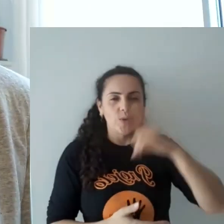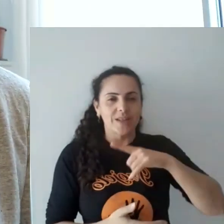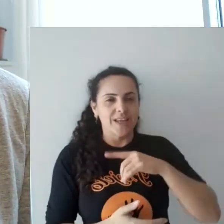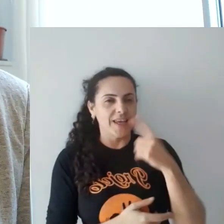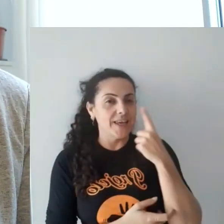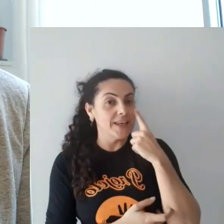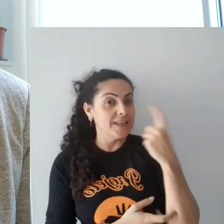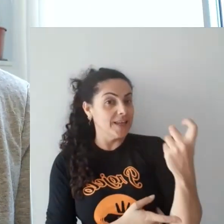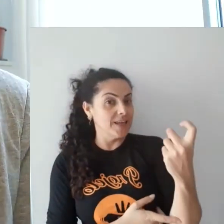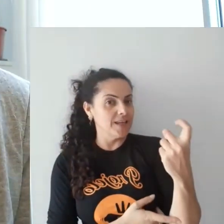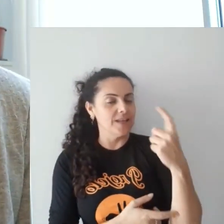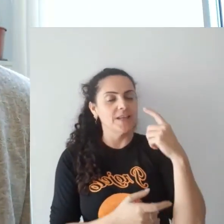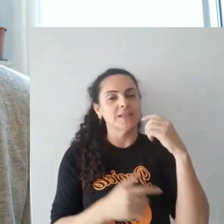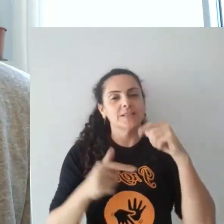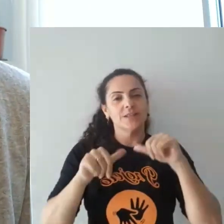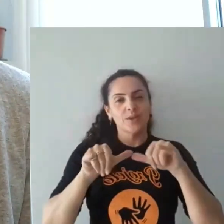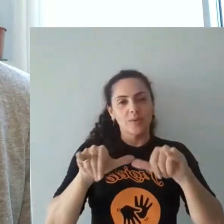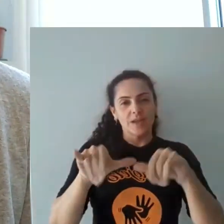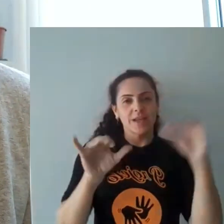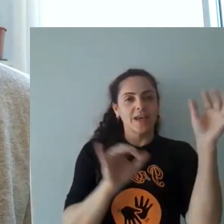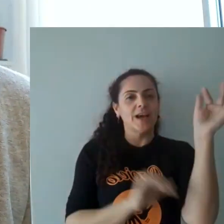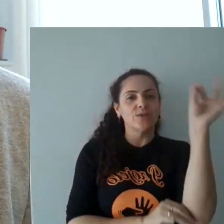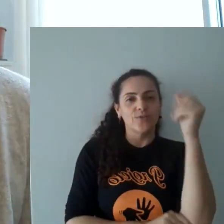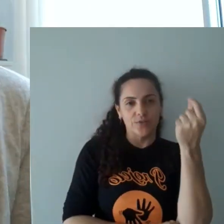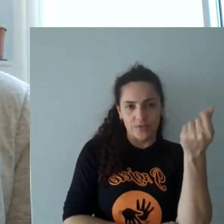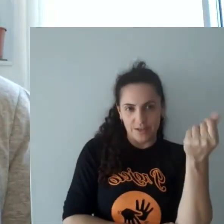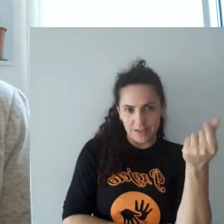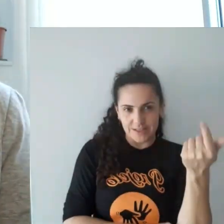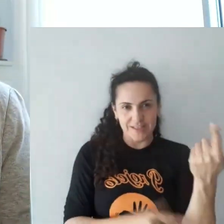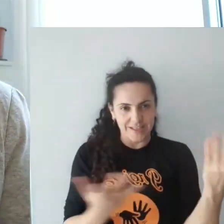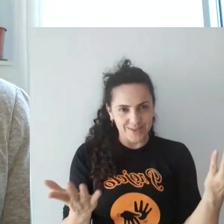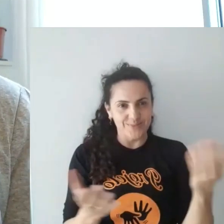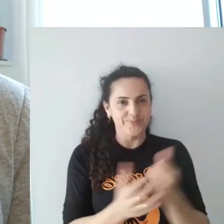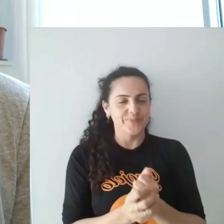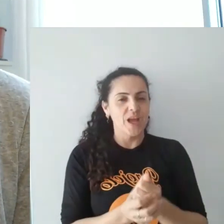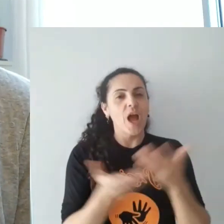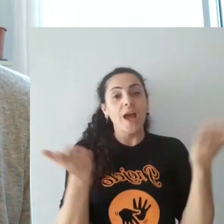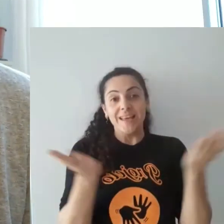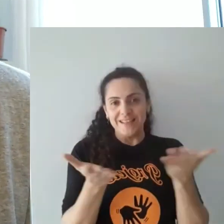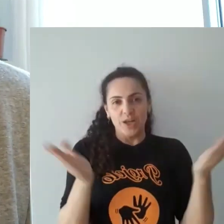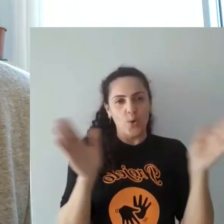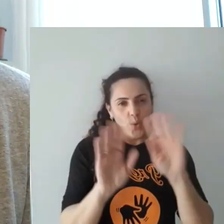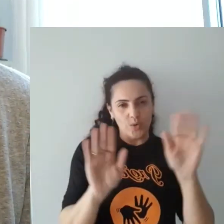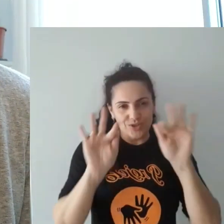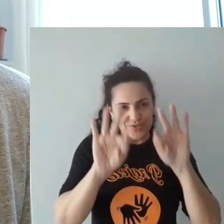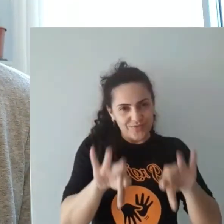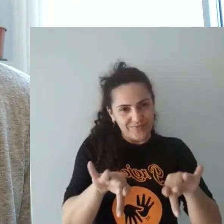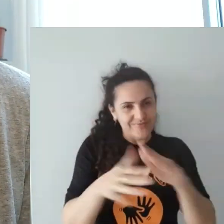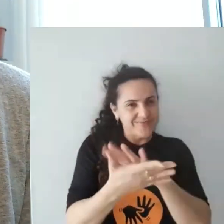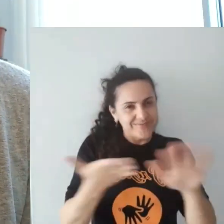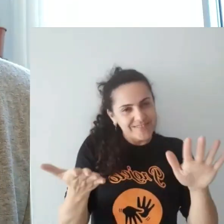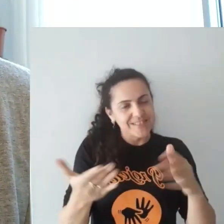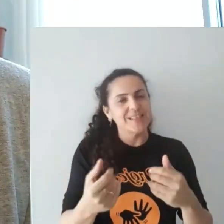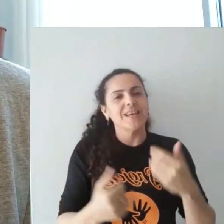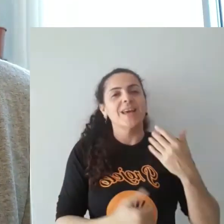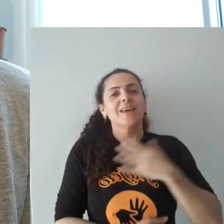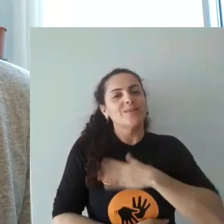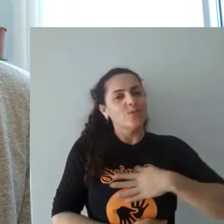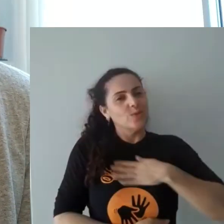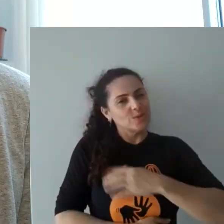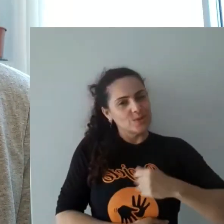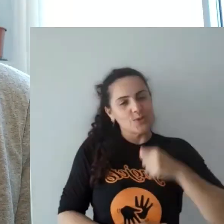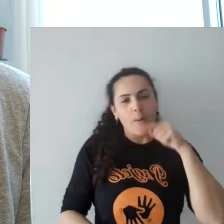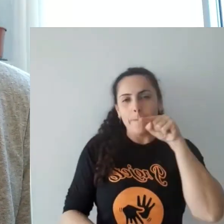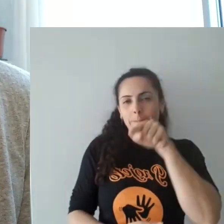então esse foi o vídeo de hoje, espero que vocês tenham gostado. Deixa aqui no comentário o que você aprendeu na aula de hoje. Lembrando